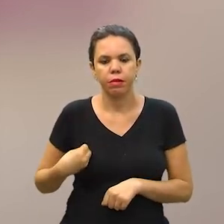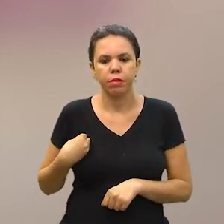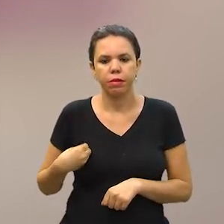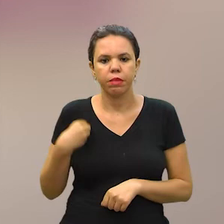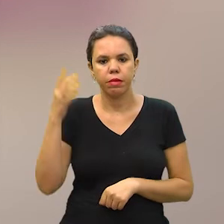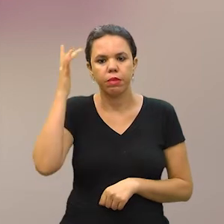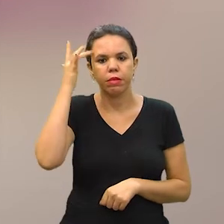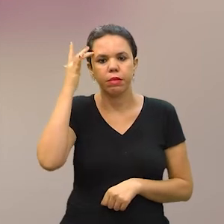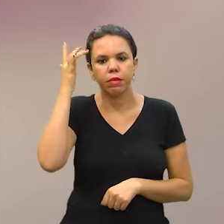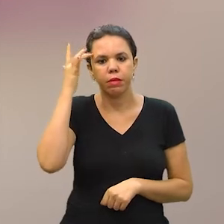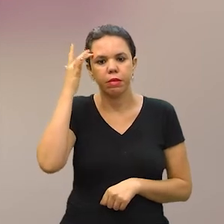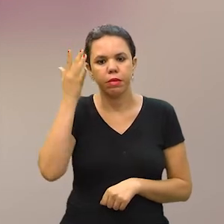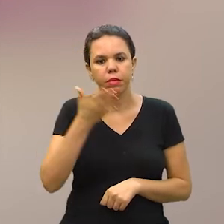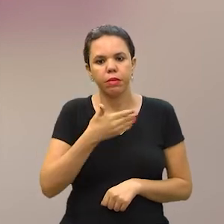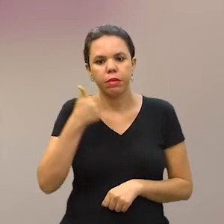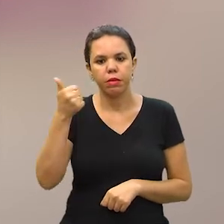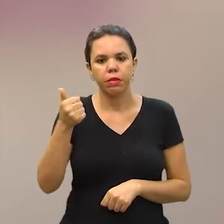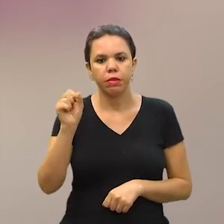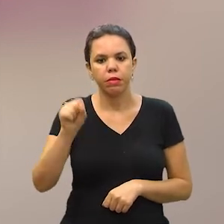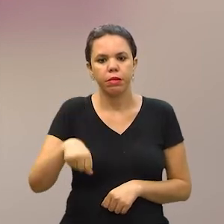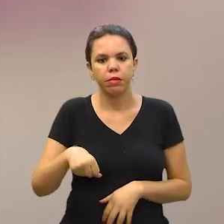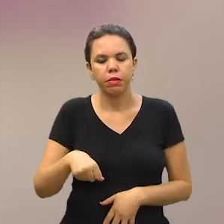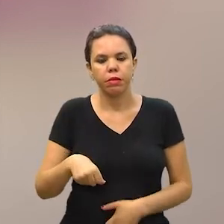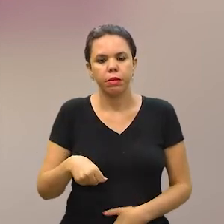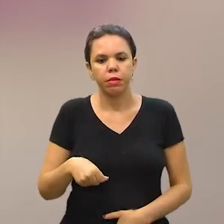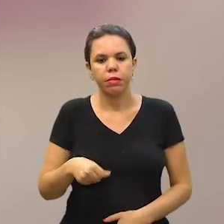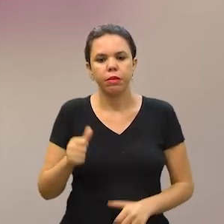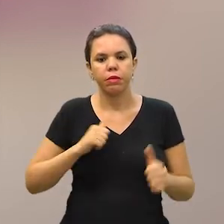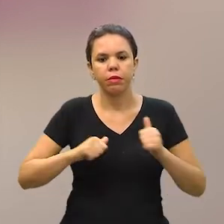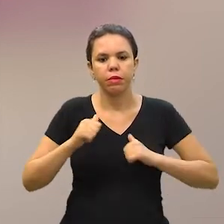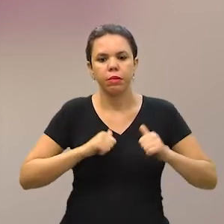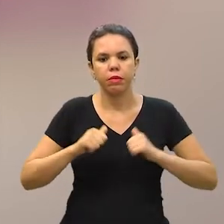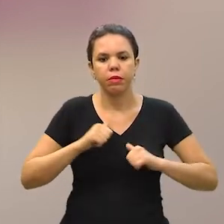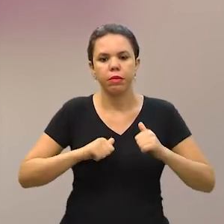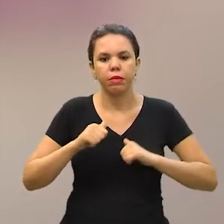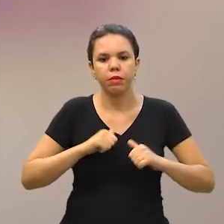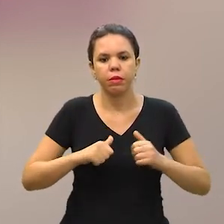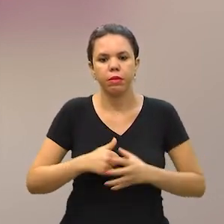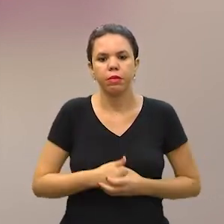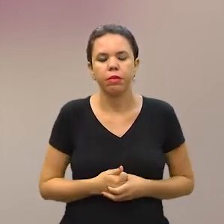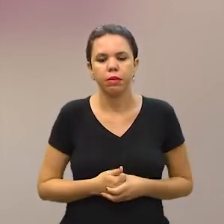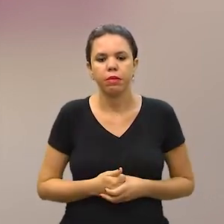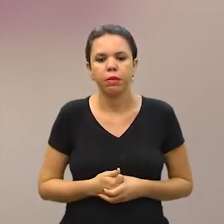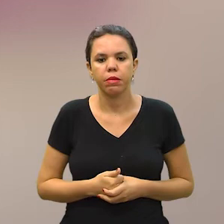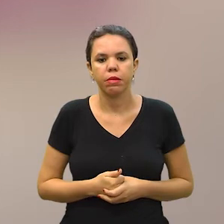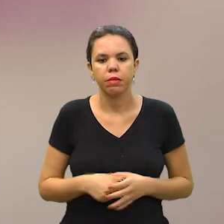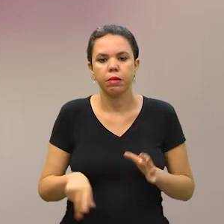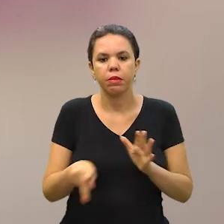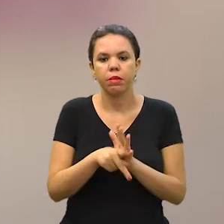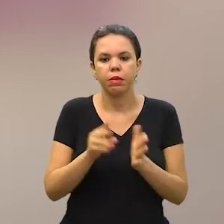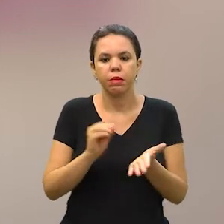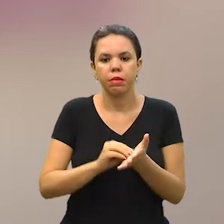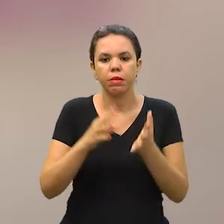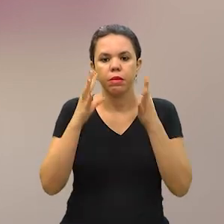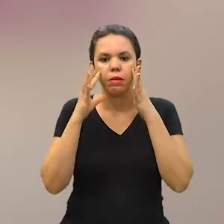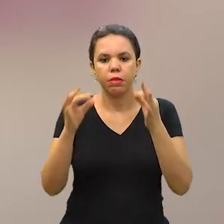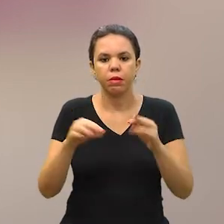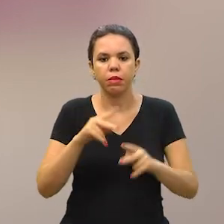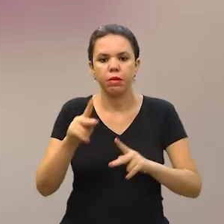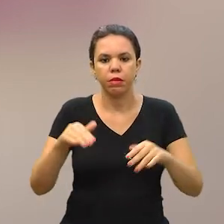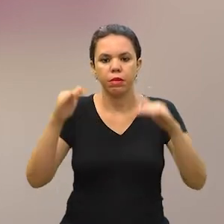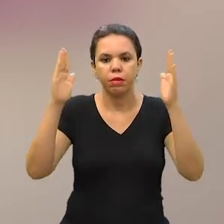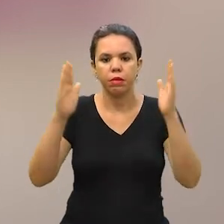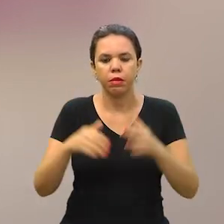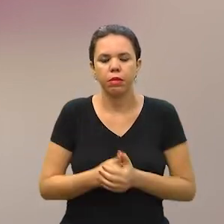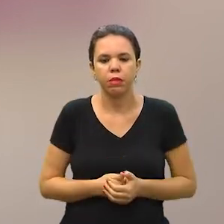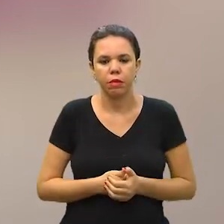mais madura, vai melhorando sim essa questão da agitação, muitas vezes, né, da própria desatenção. O adulto